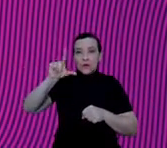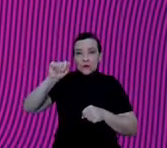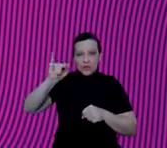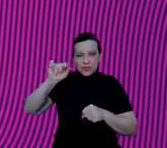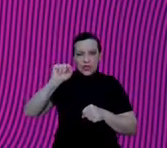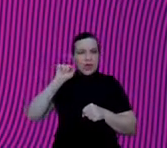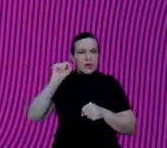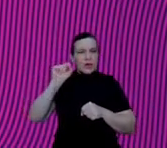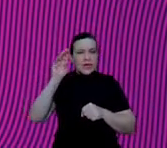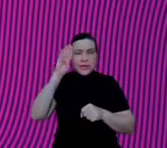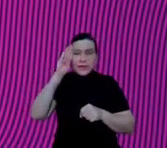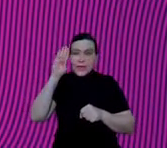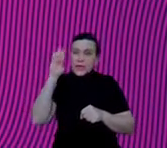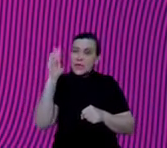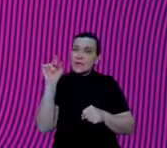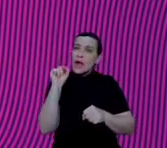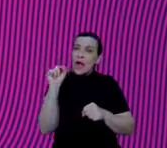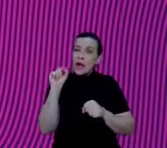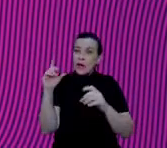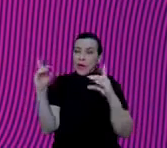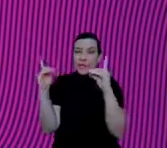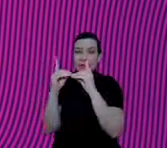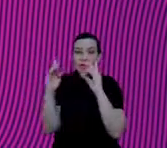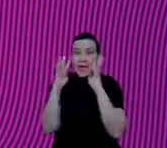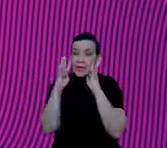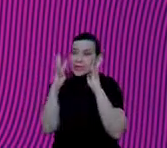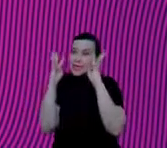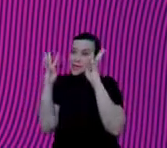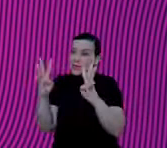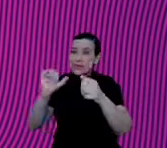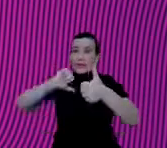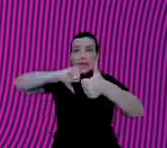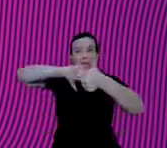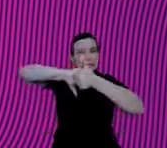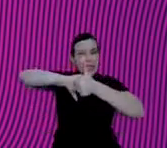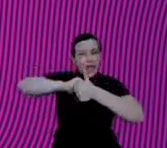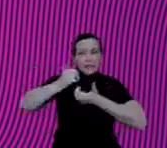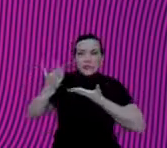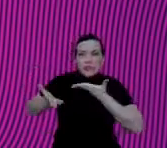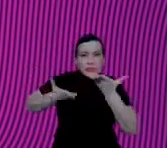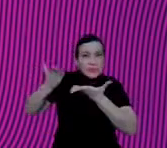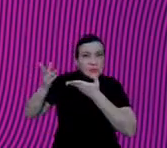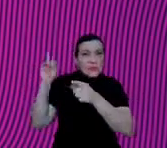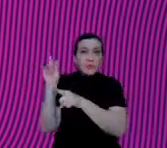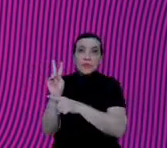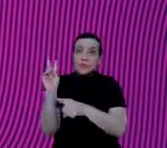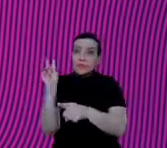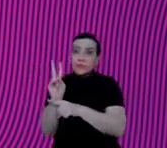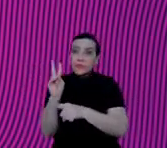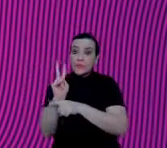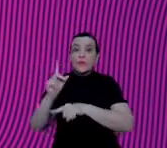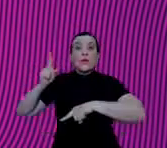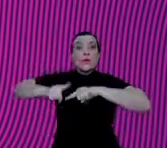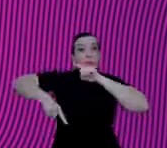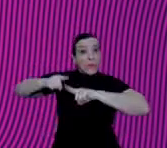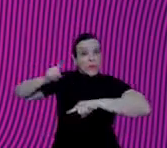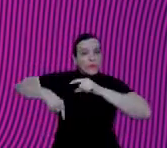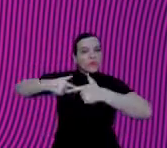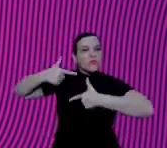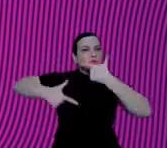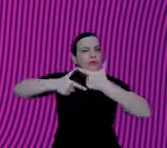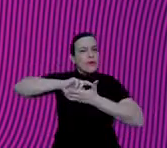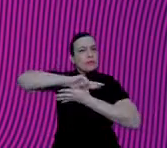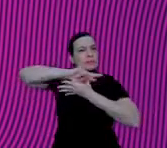eficiência operacional, na qualidade do cuidado, em produtos e serviços. E a gente nunca pode esquecer do